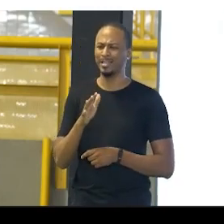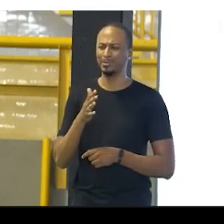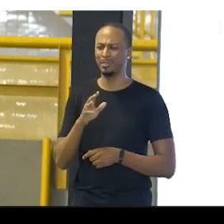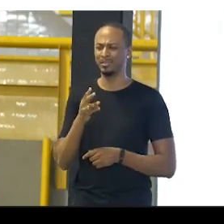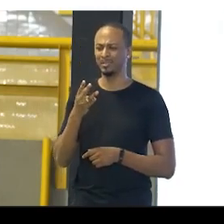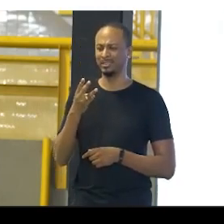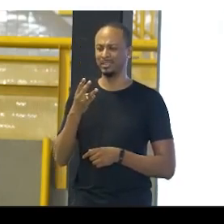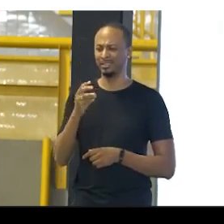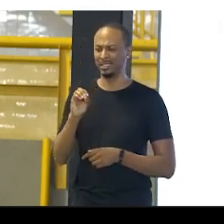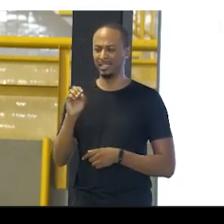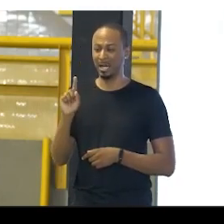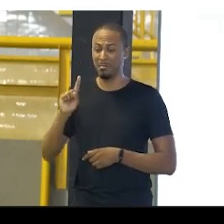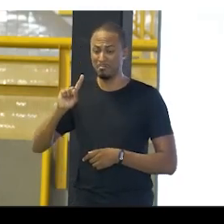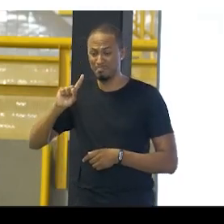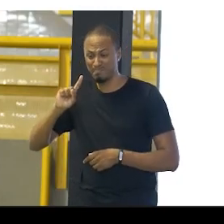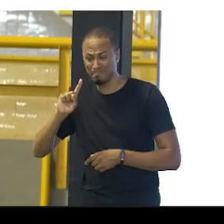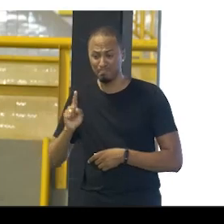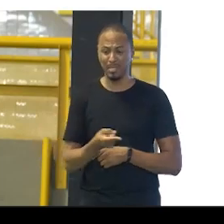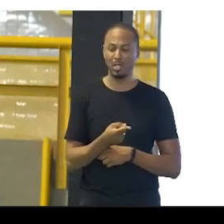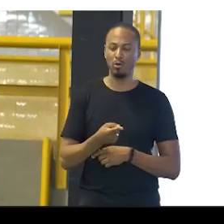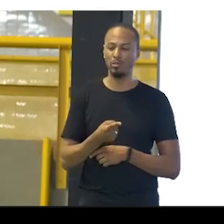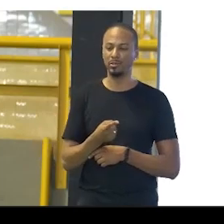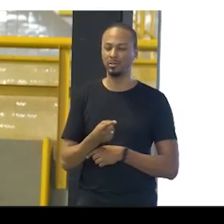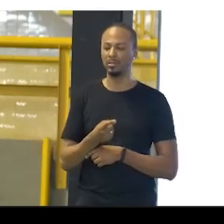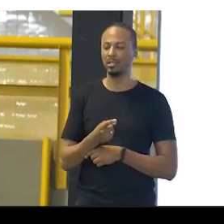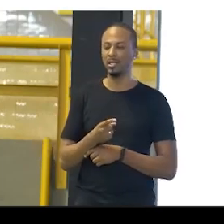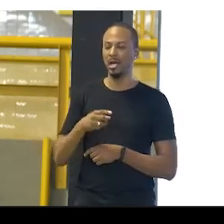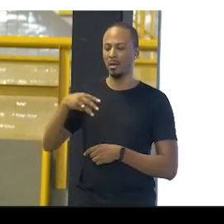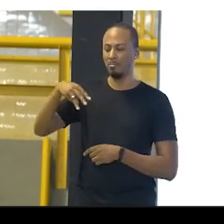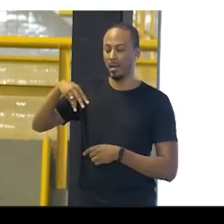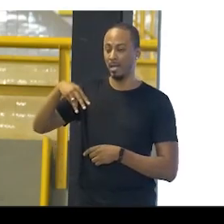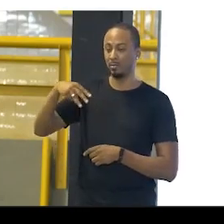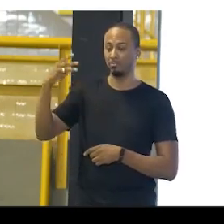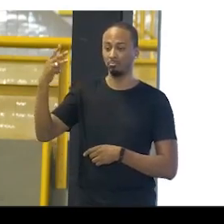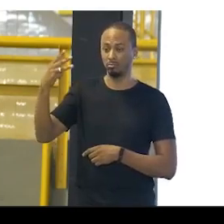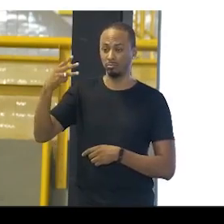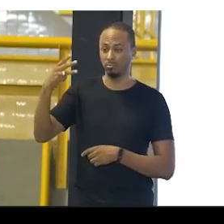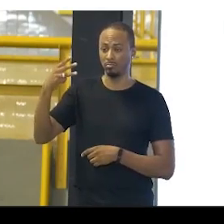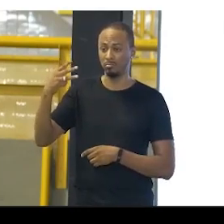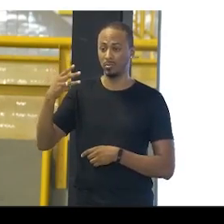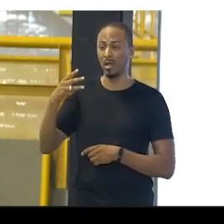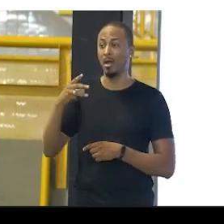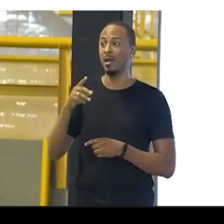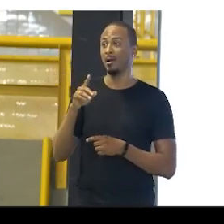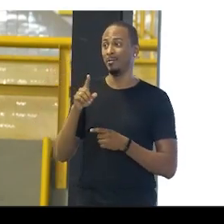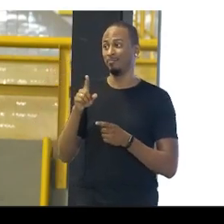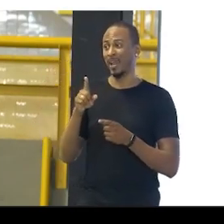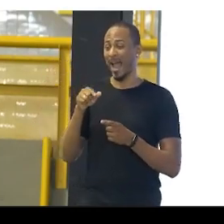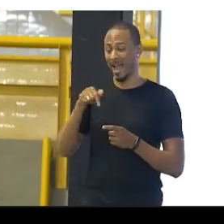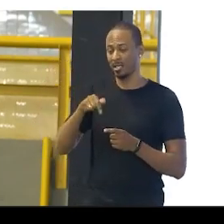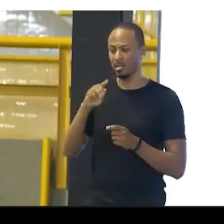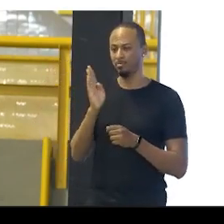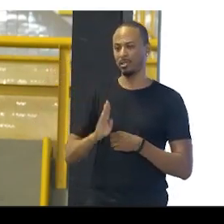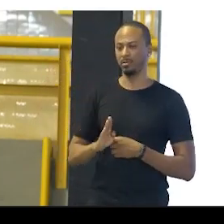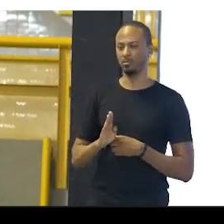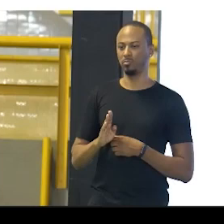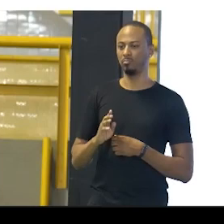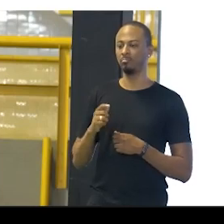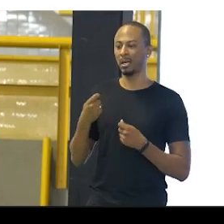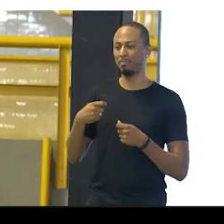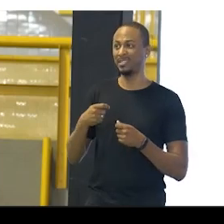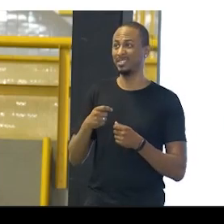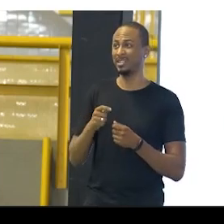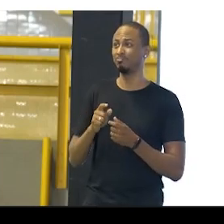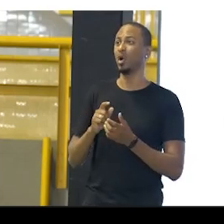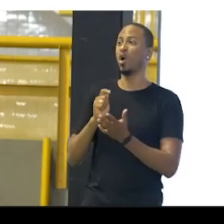natural. O consumo está beirando 60. Tem que trazer gás natural da Bolívia. Se torna mais caro. E se torna